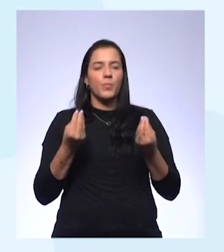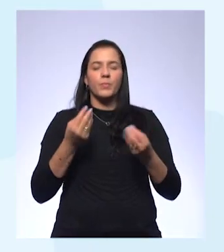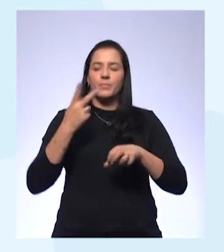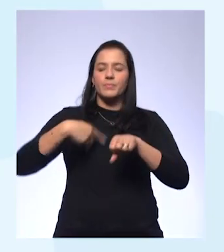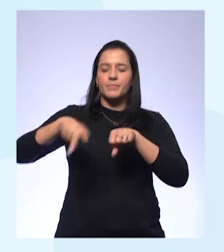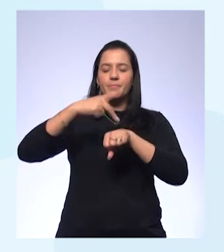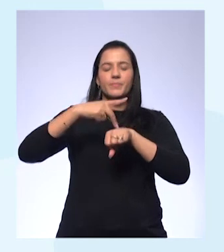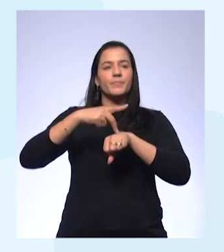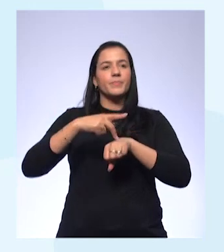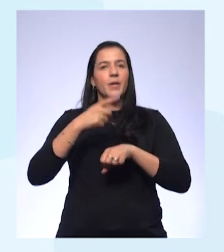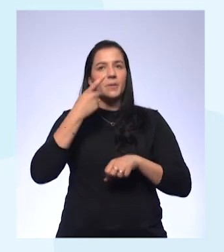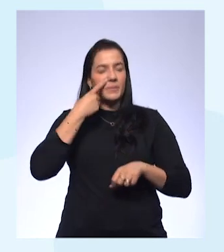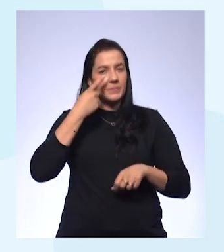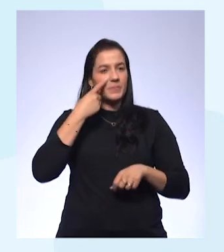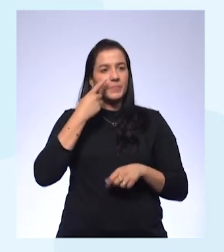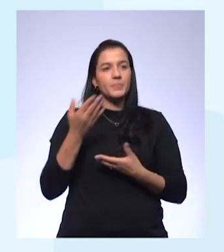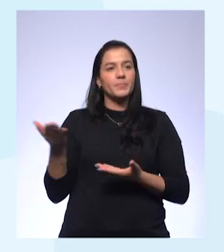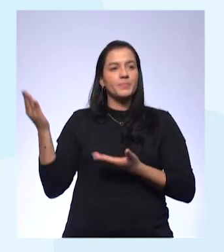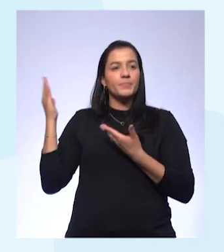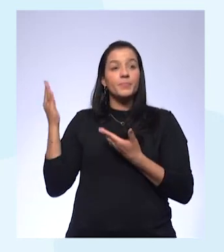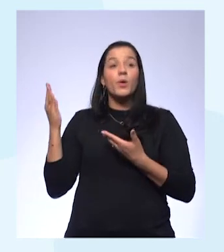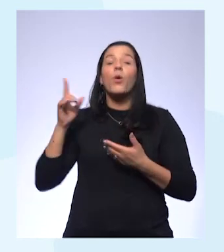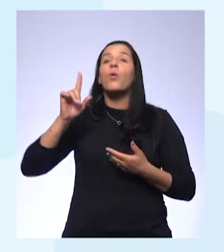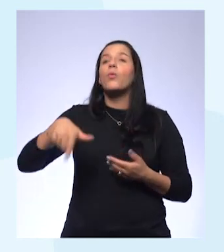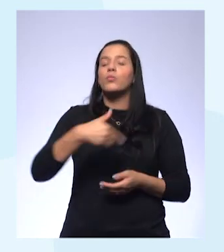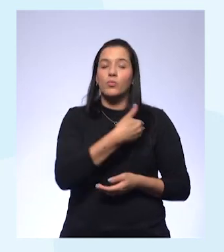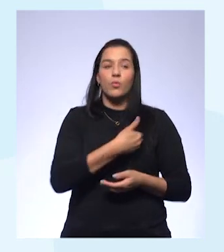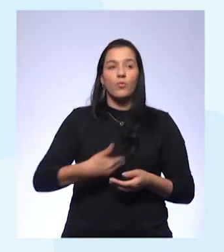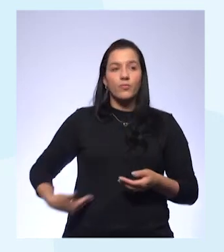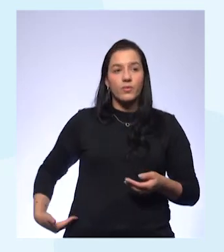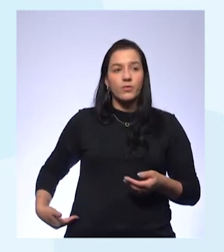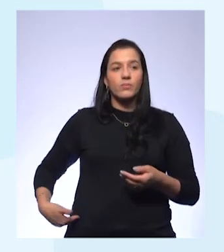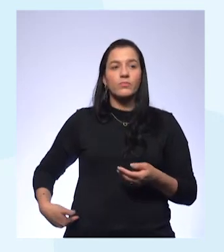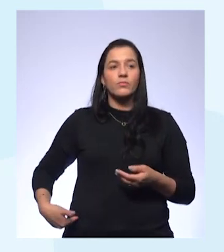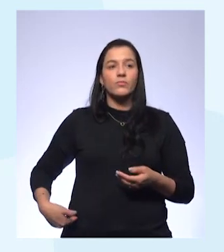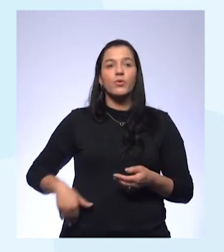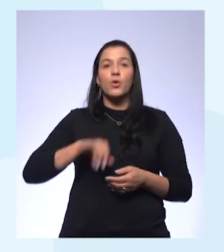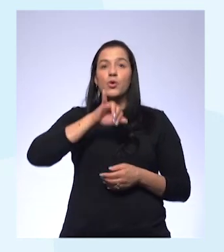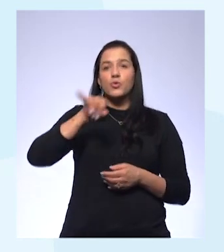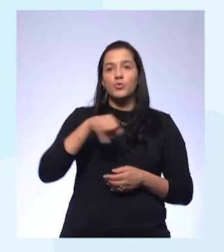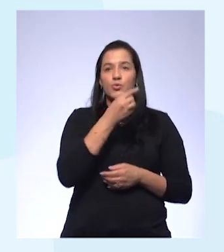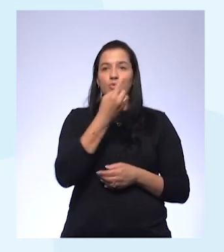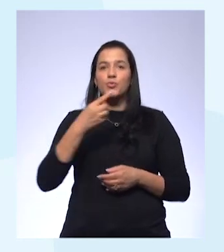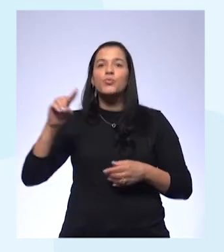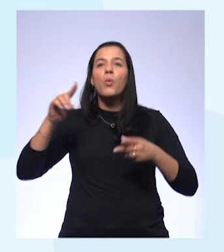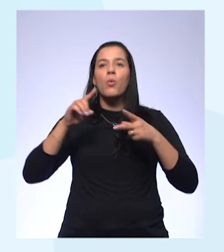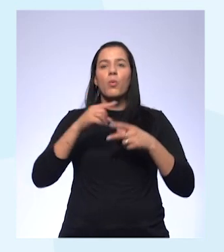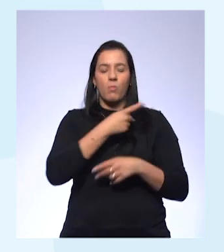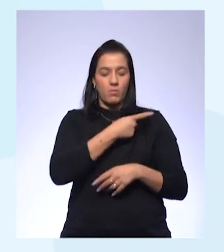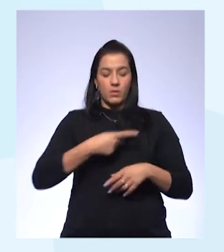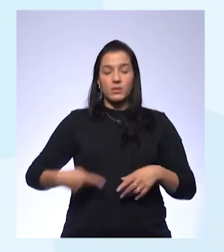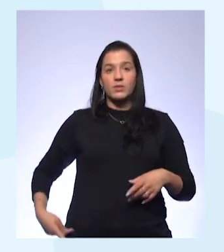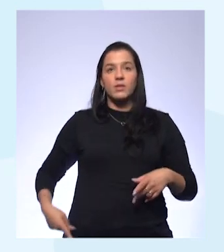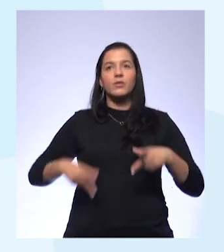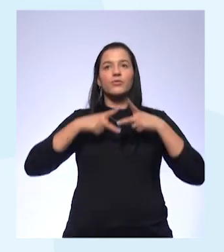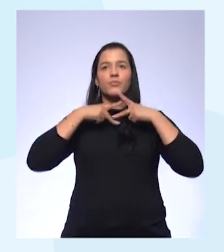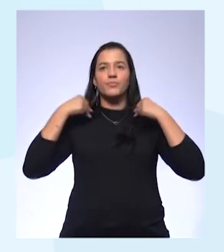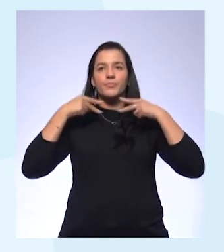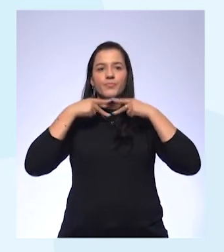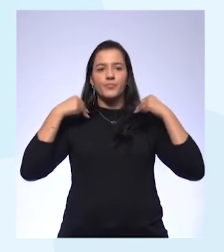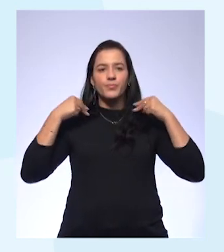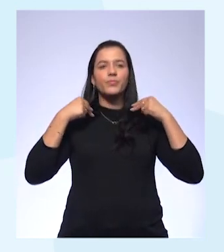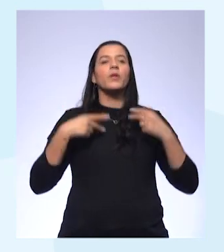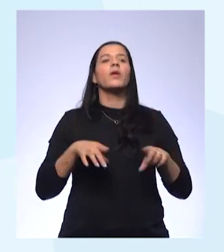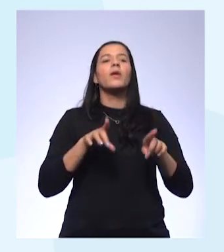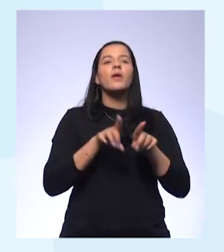né? Só pontuando que o governo de João Goulart, ele termina com o chamado golpe civil-militar de